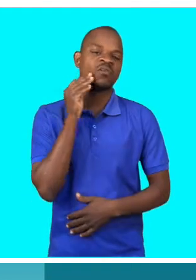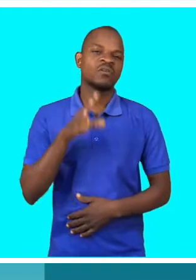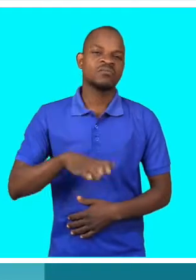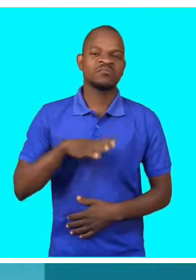encarregados.